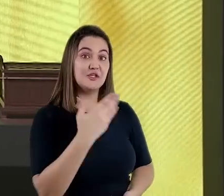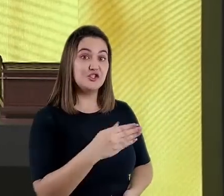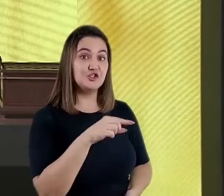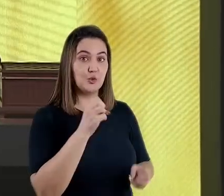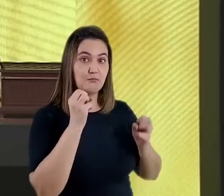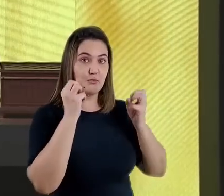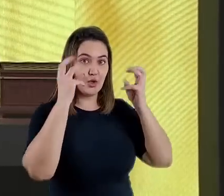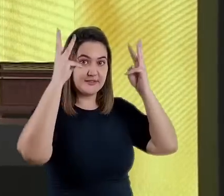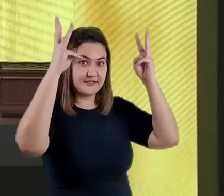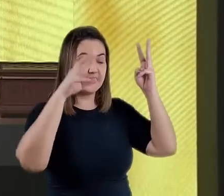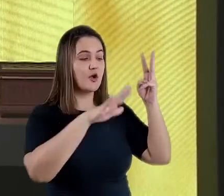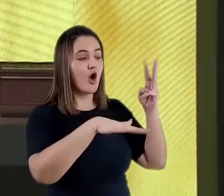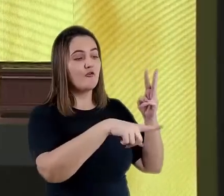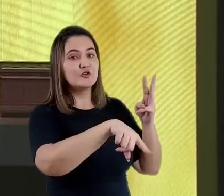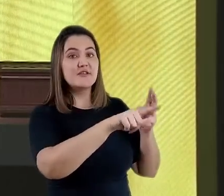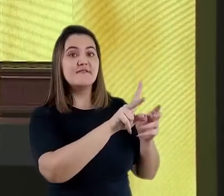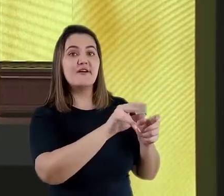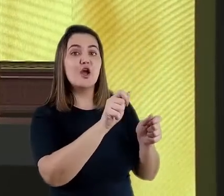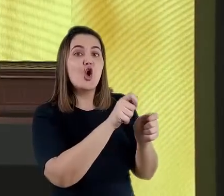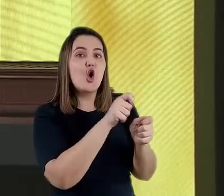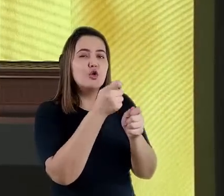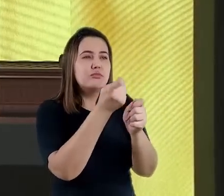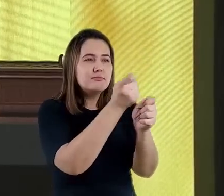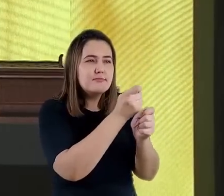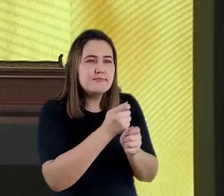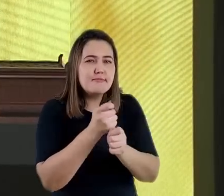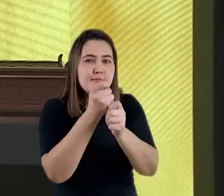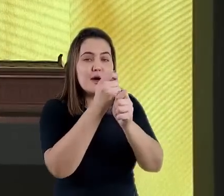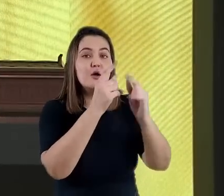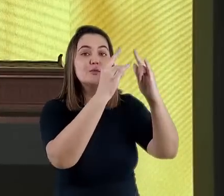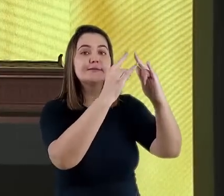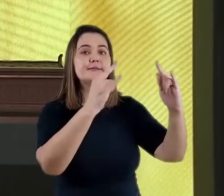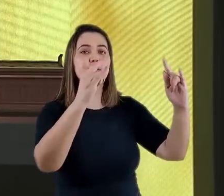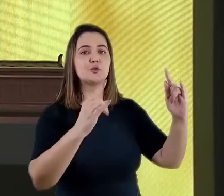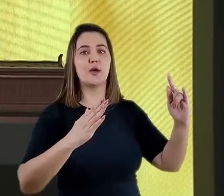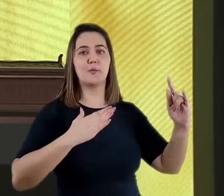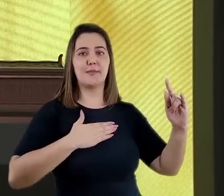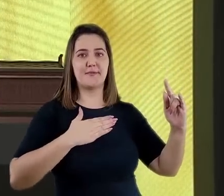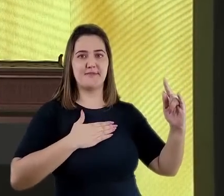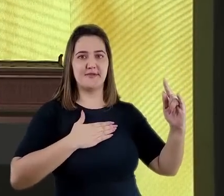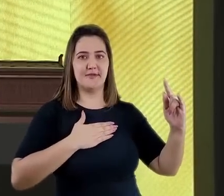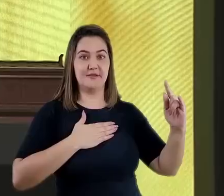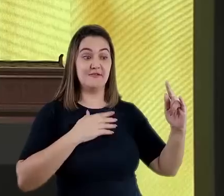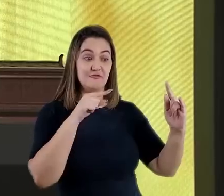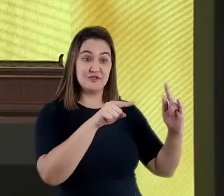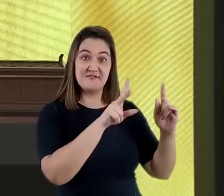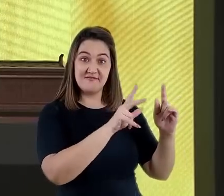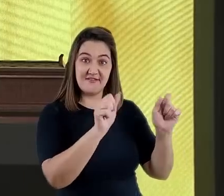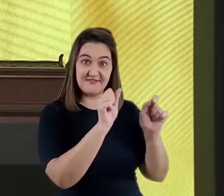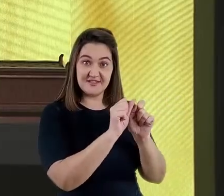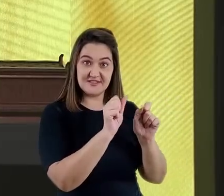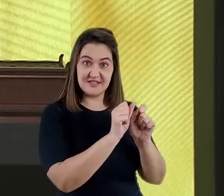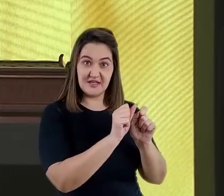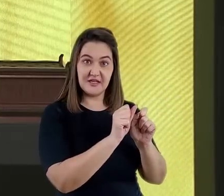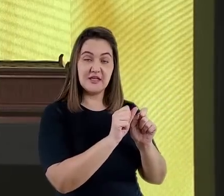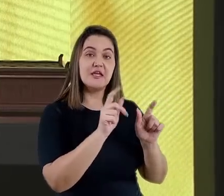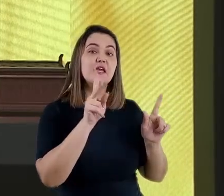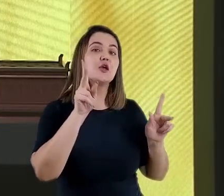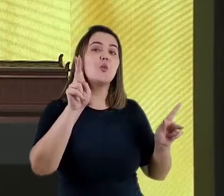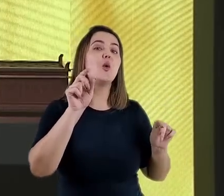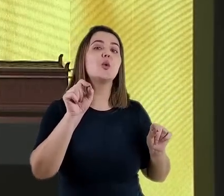um santuário para ele, e de acordo com a ordem que Deus deu a Moisés, ele deveria fazer esse santuário